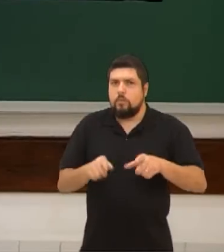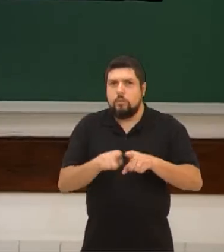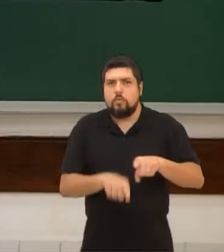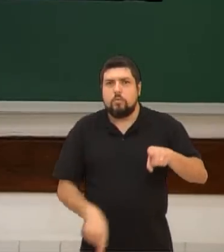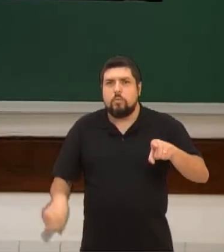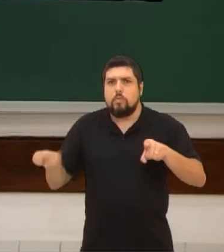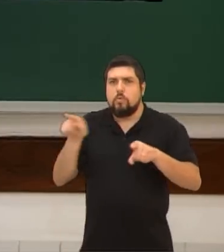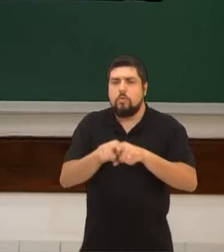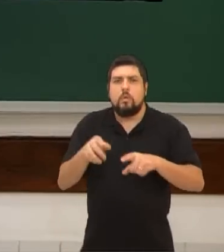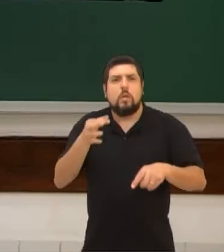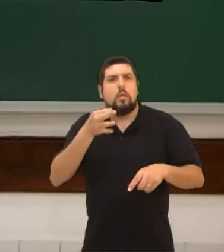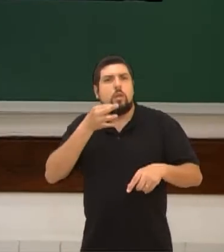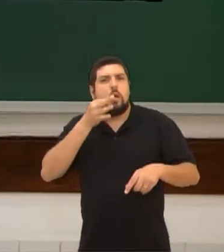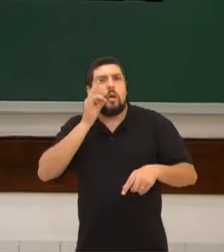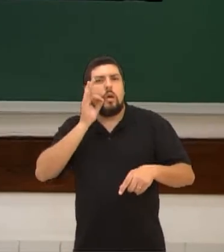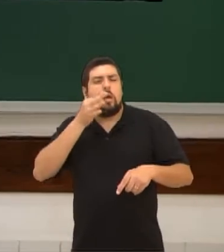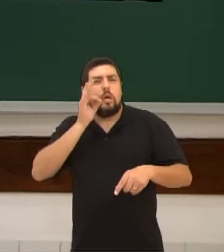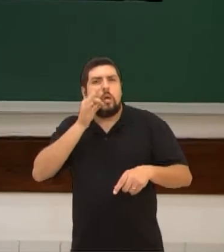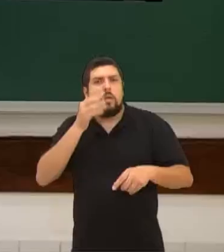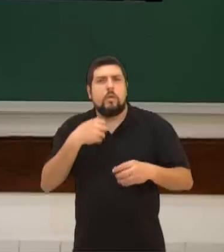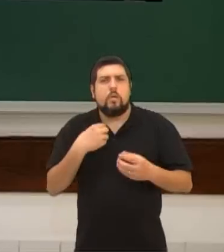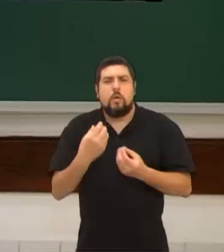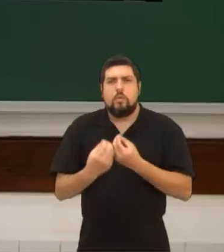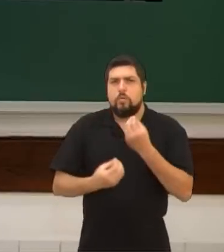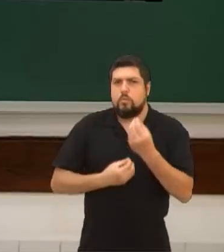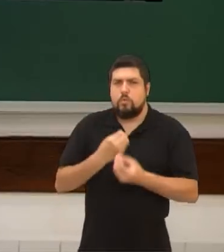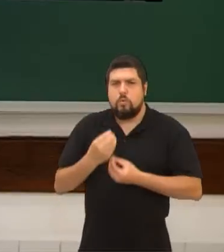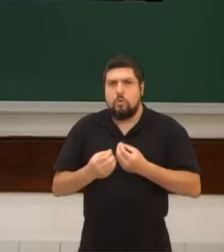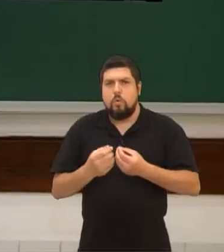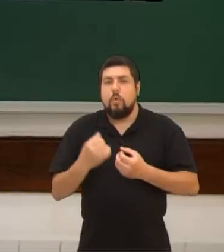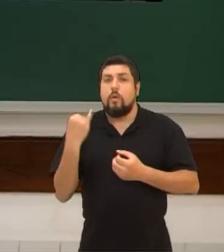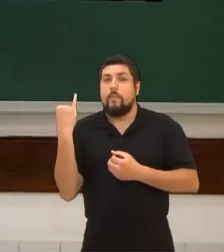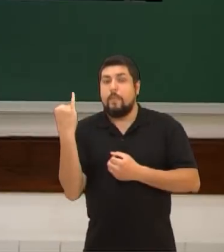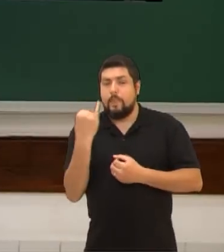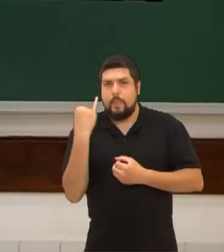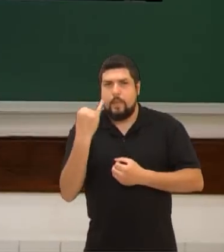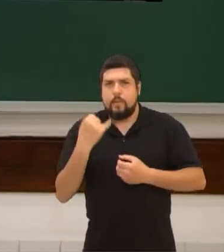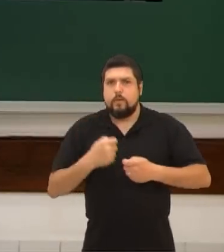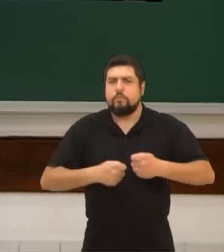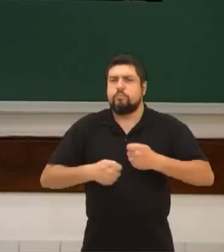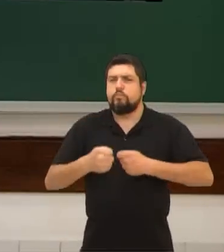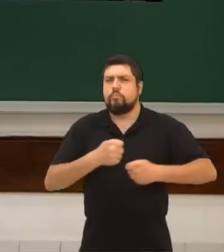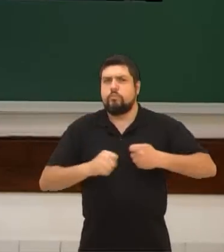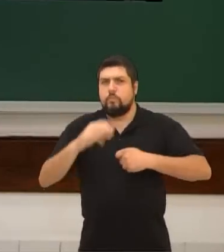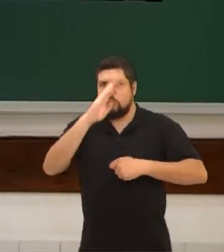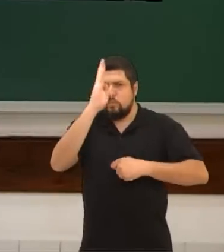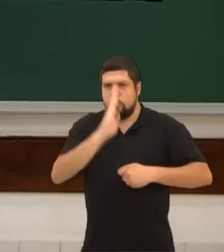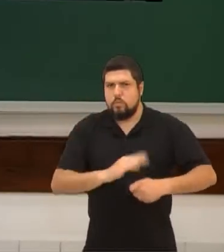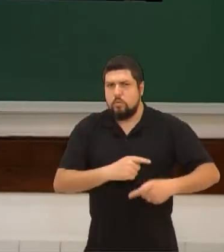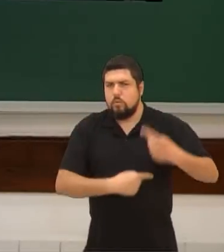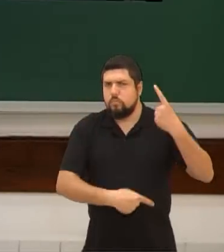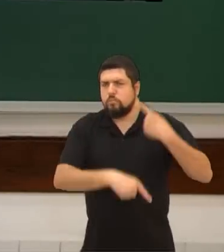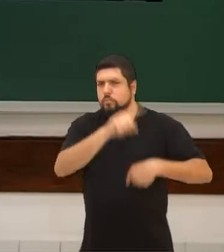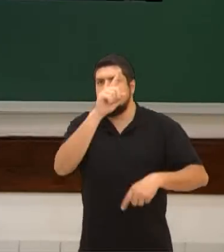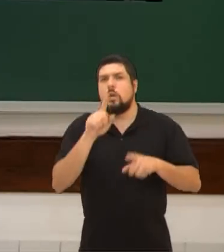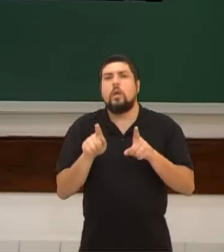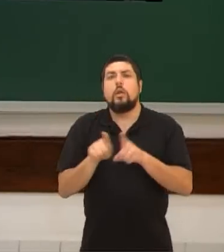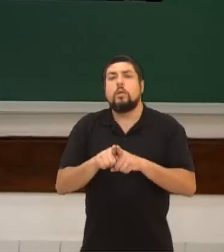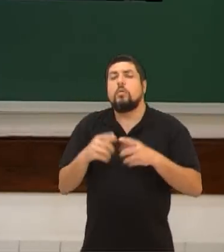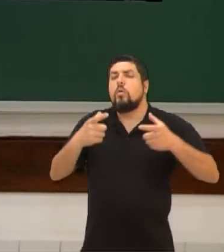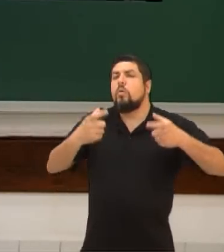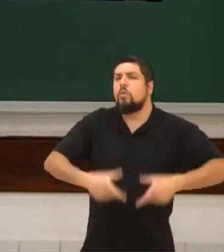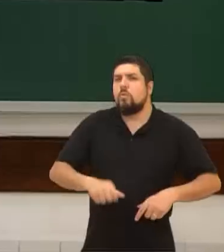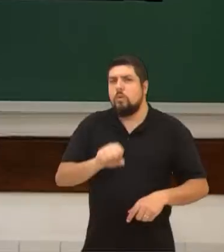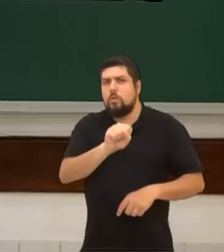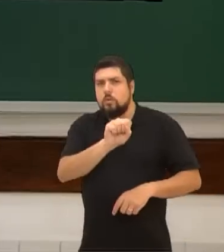ser importante para o desenvolvimento da economia do Brasil Império e ele vai se estabelecer principalmente na região